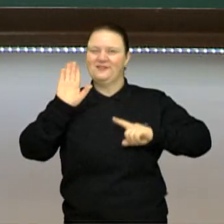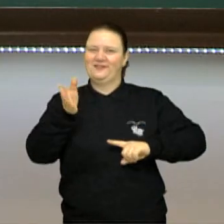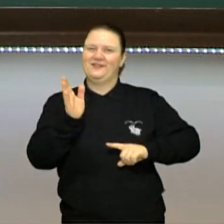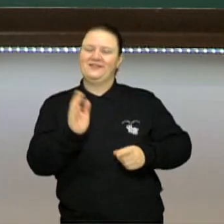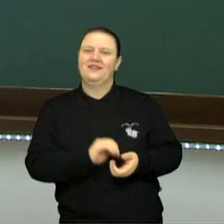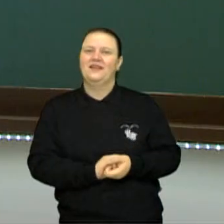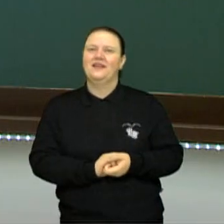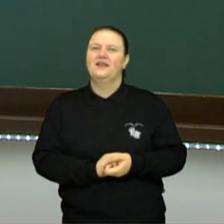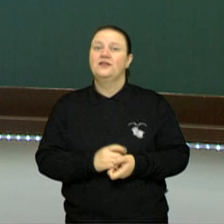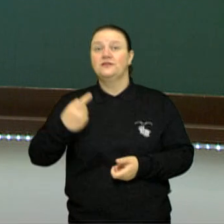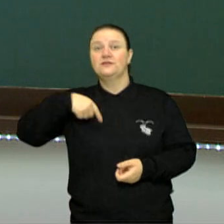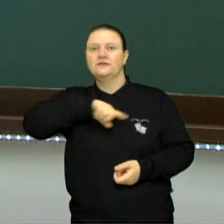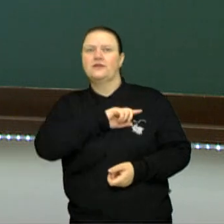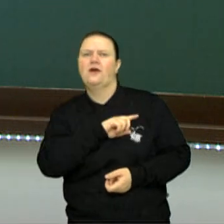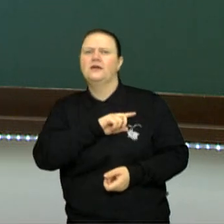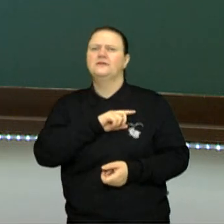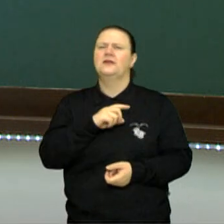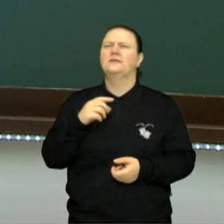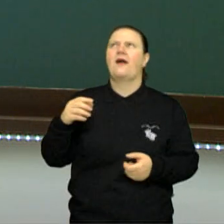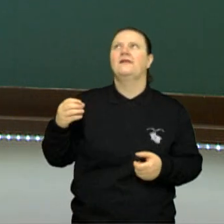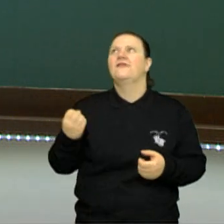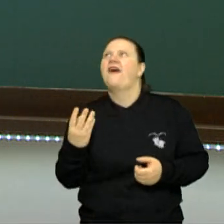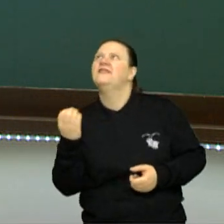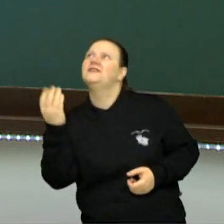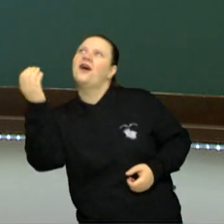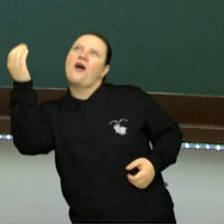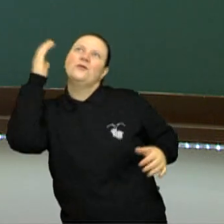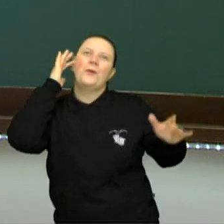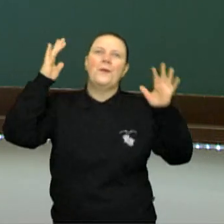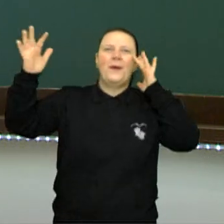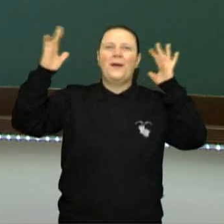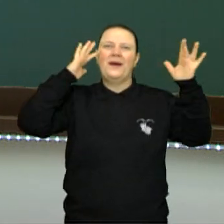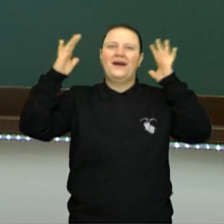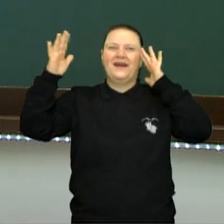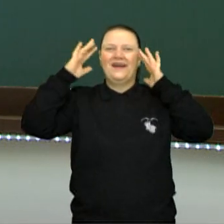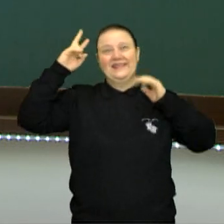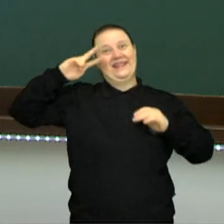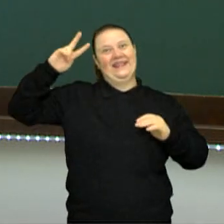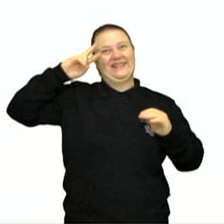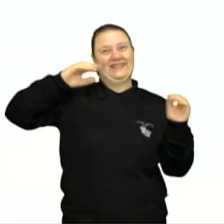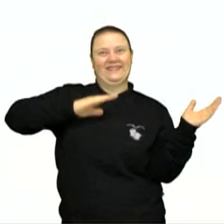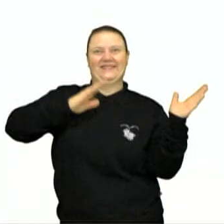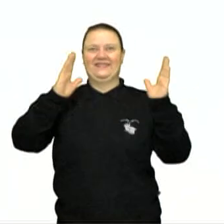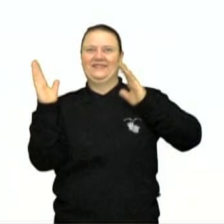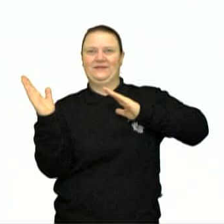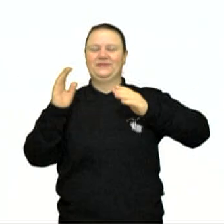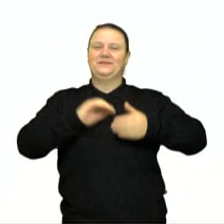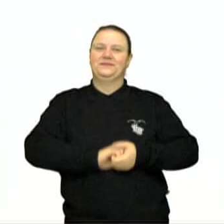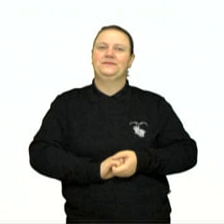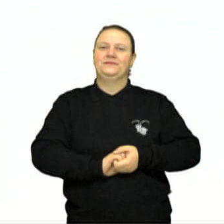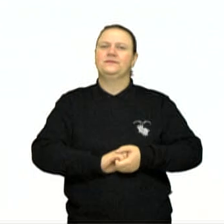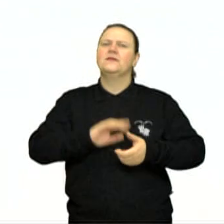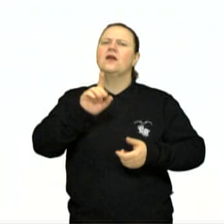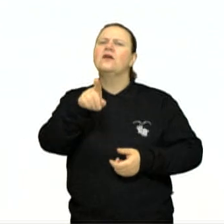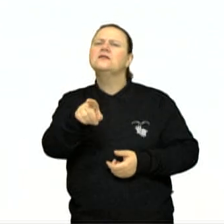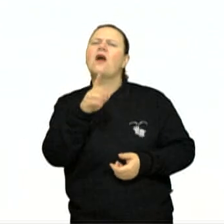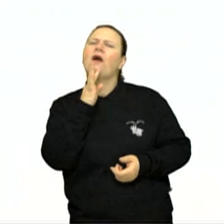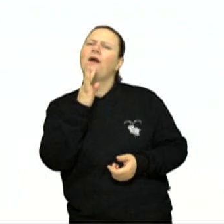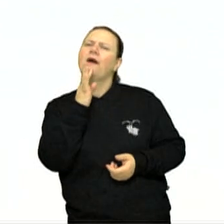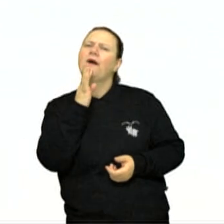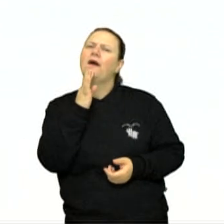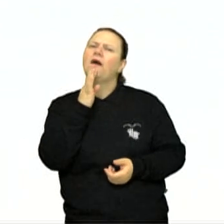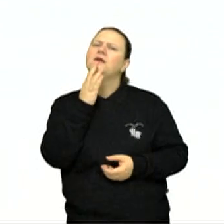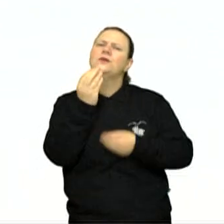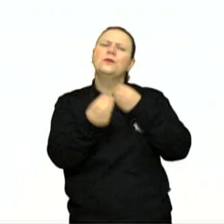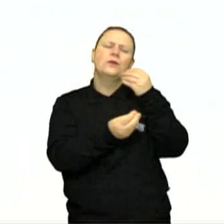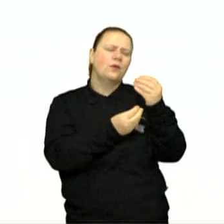viajar, embarcar nessa história. Então, para refletir um pouquinho, você conhece as suas origens? Você sabe de onde